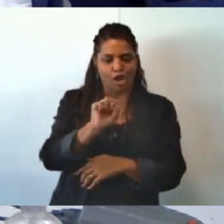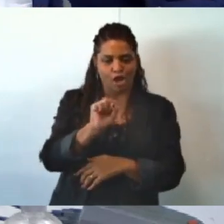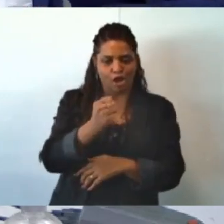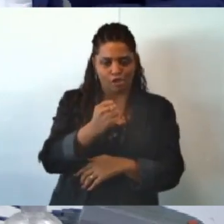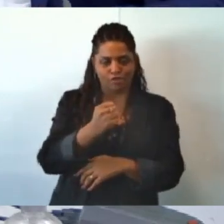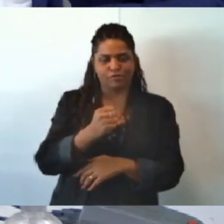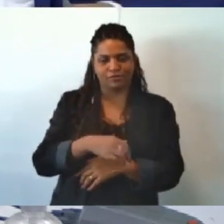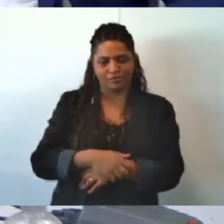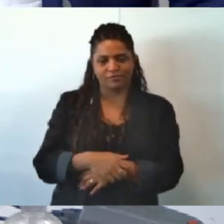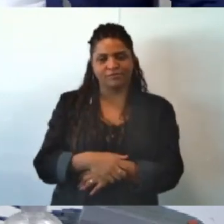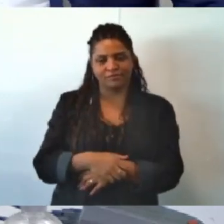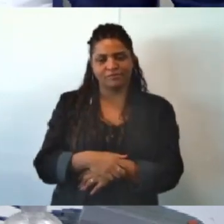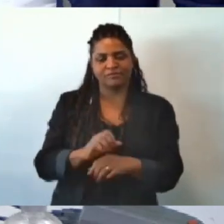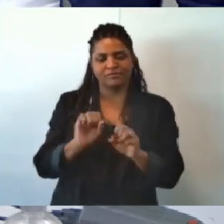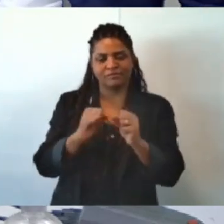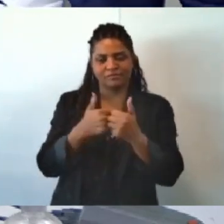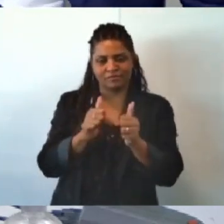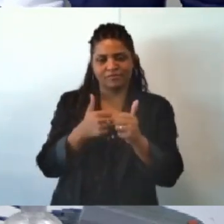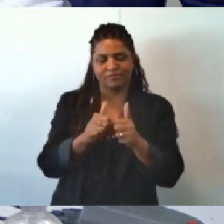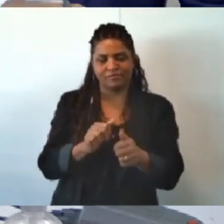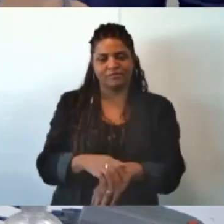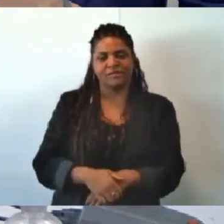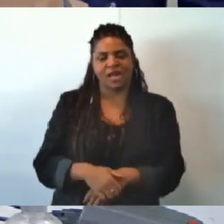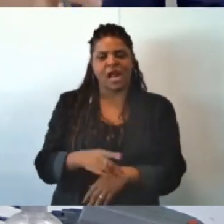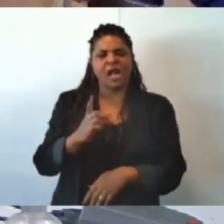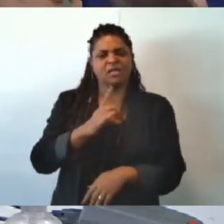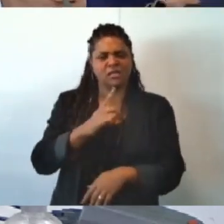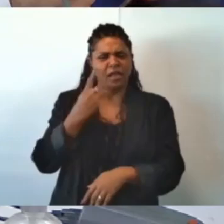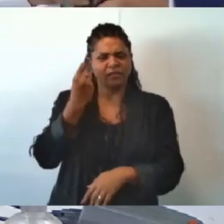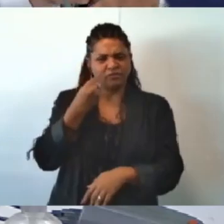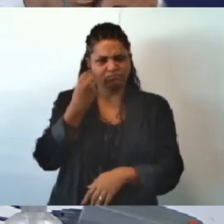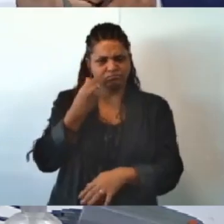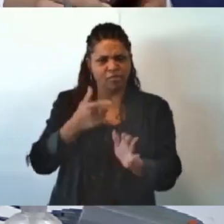Sete linhas de ônibus. Houve um experimento para isso?